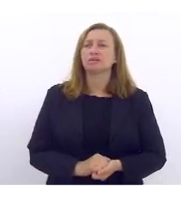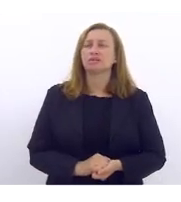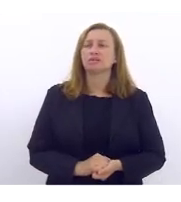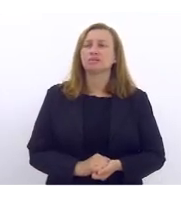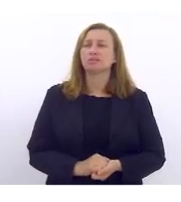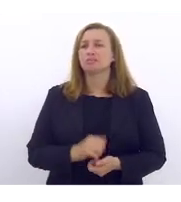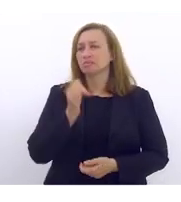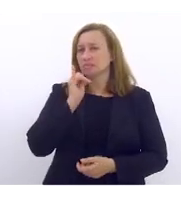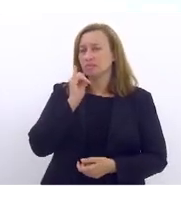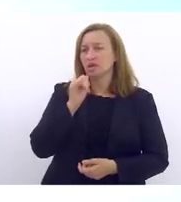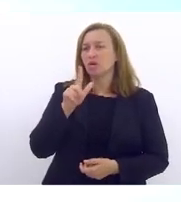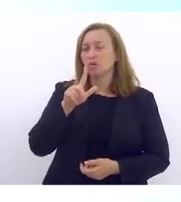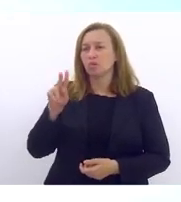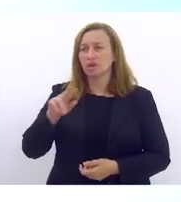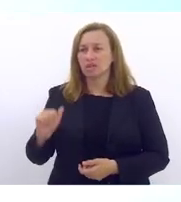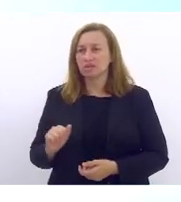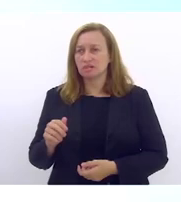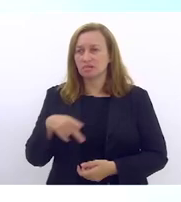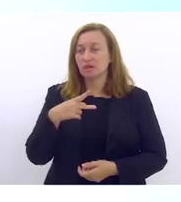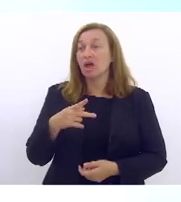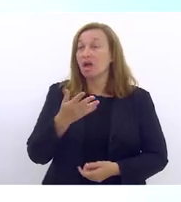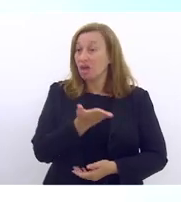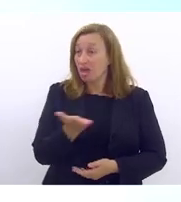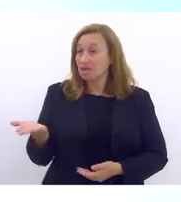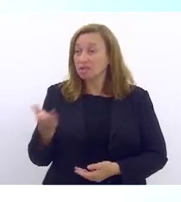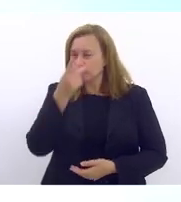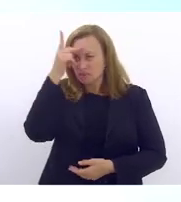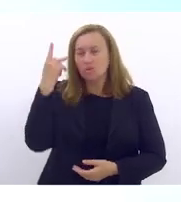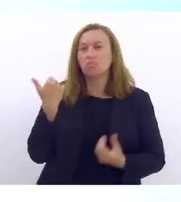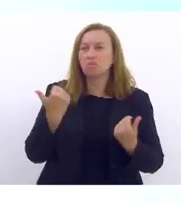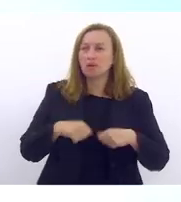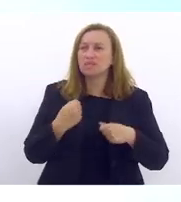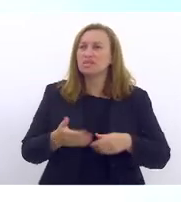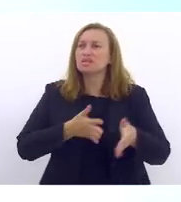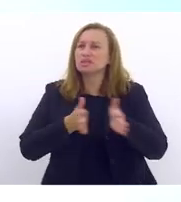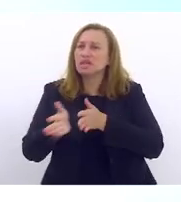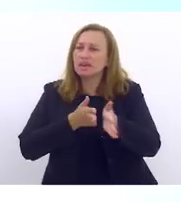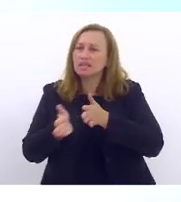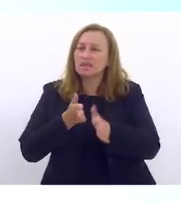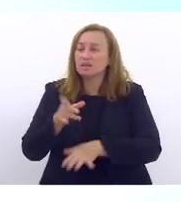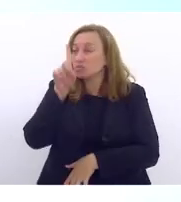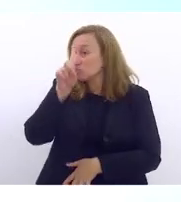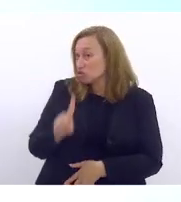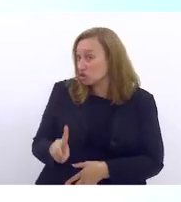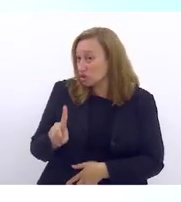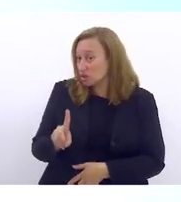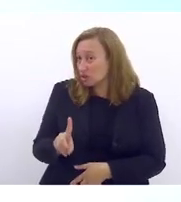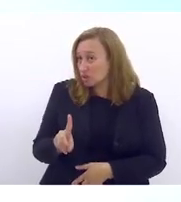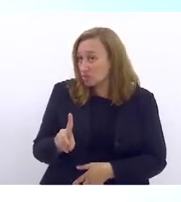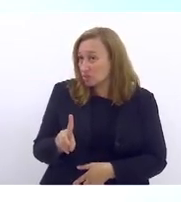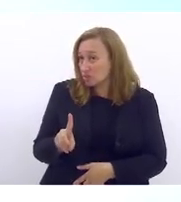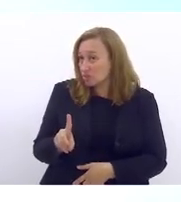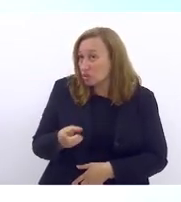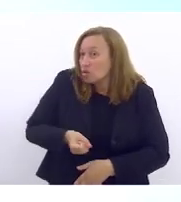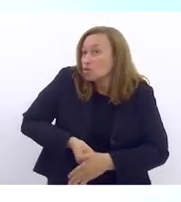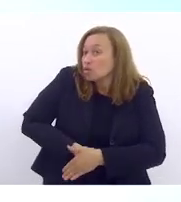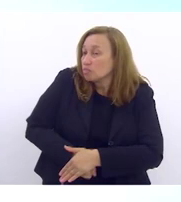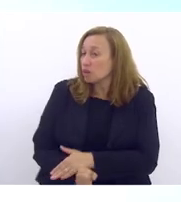aqui. Então, sim, essas pessoas precisam ter acesso como direito de parir